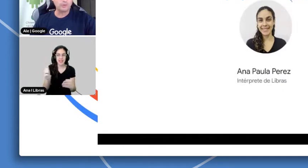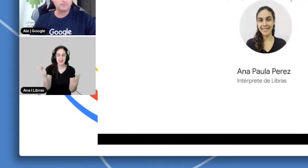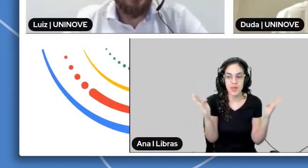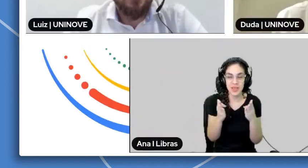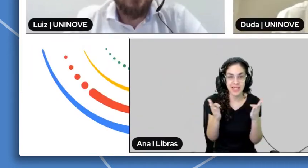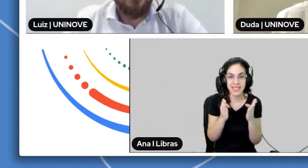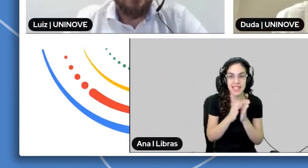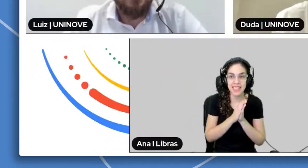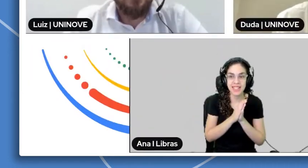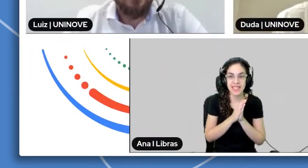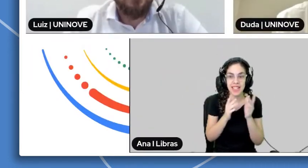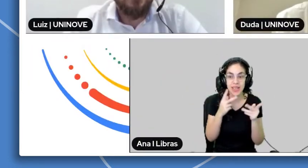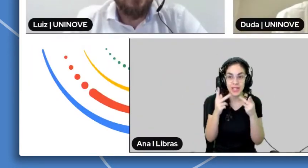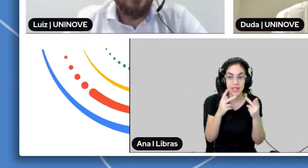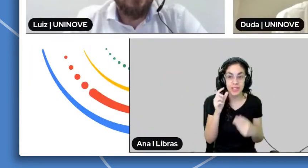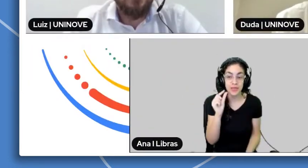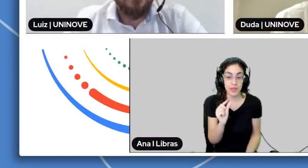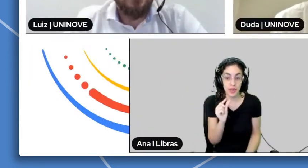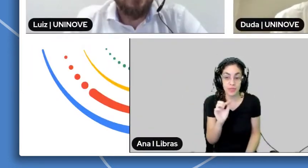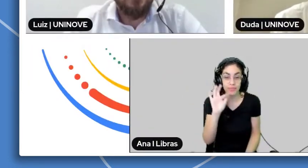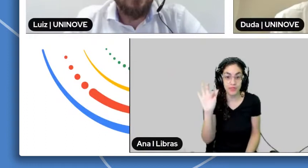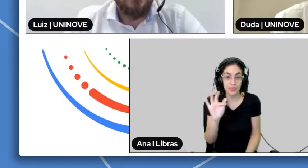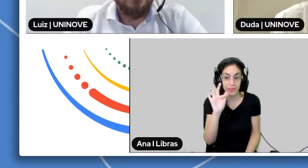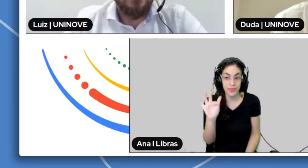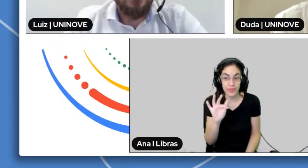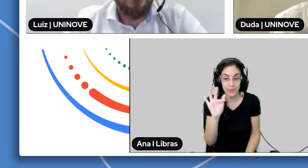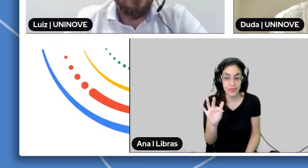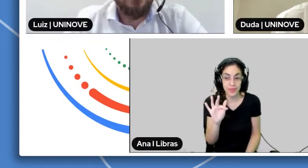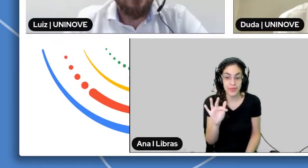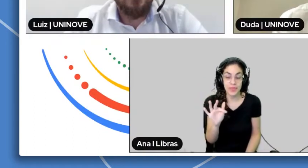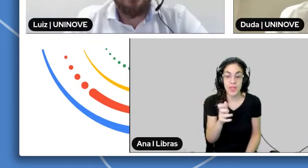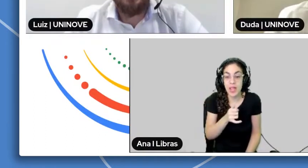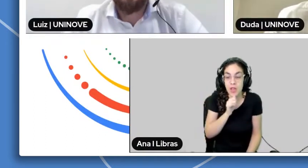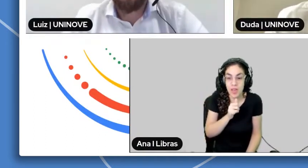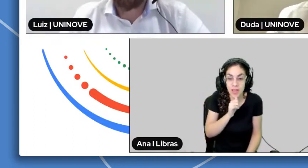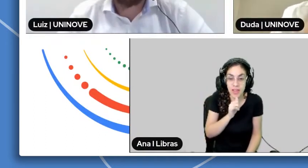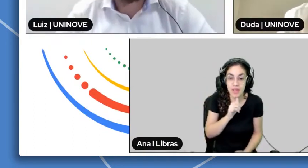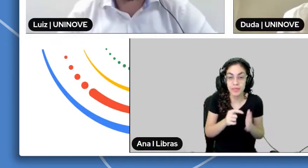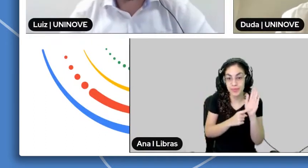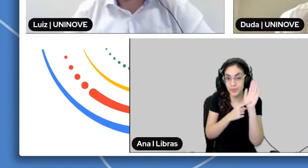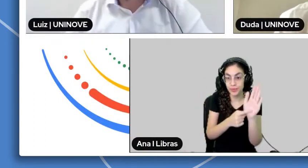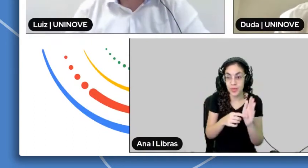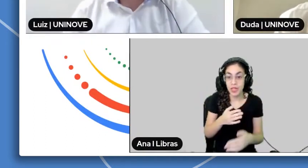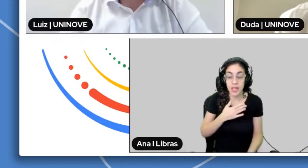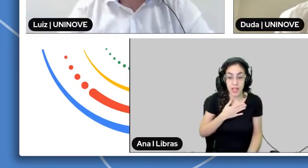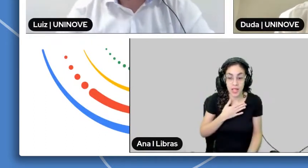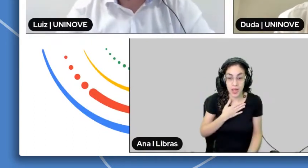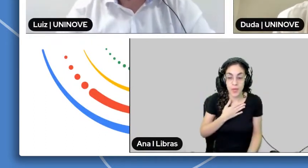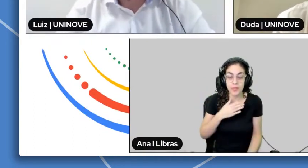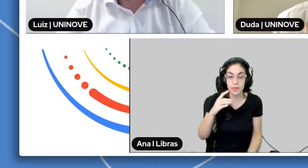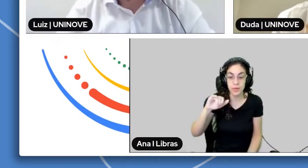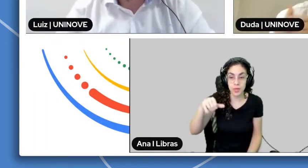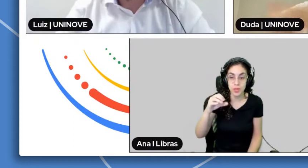conosco. Vamos falar, então, um pouco sobre a I9 e sobre o nosso case que a tem para mostrar para vocês hoje. Eu sou José Eduardo,